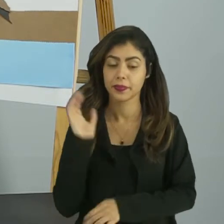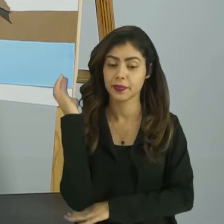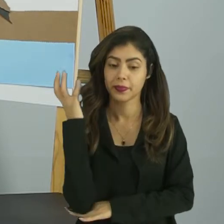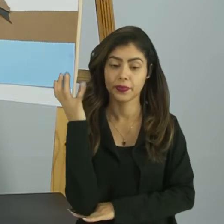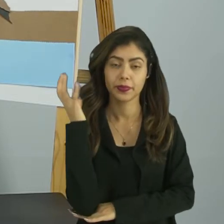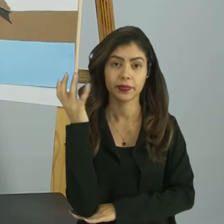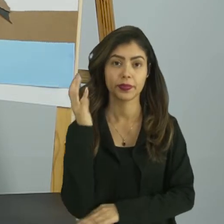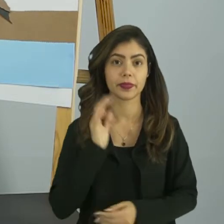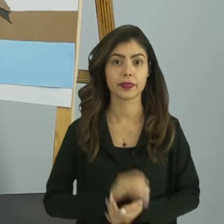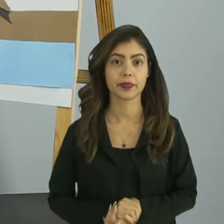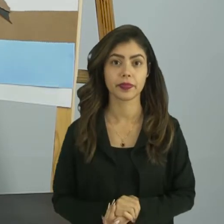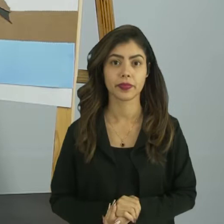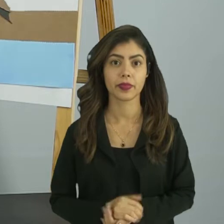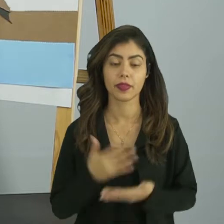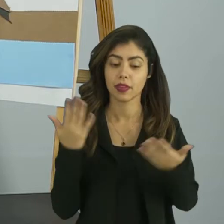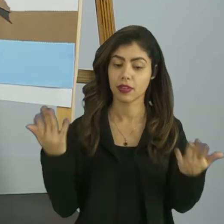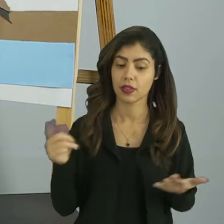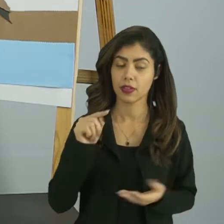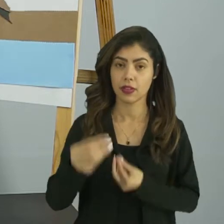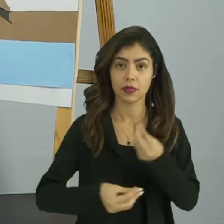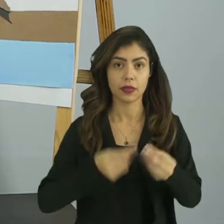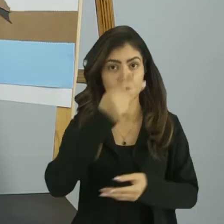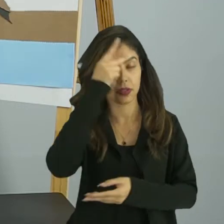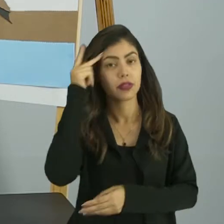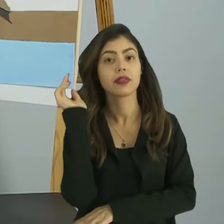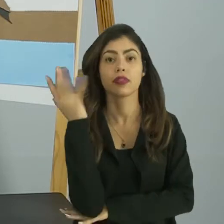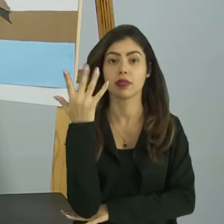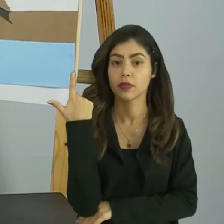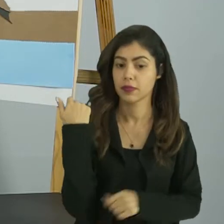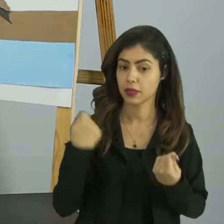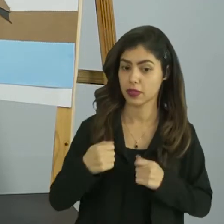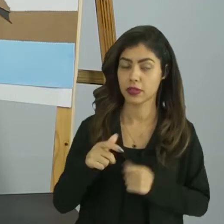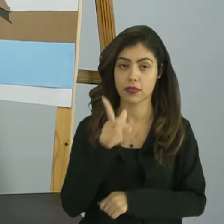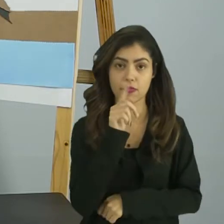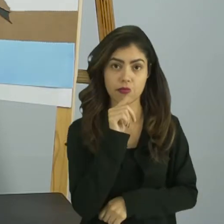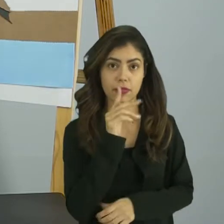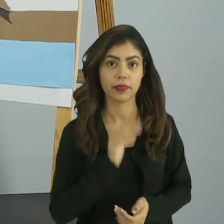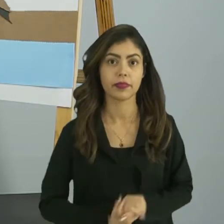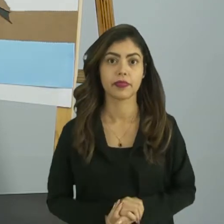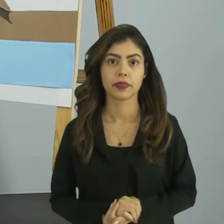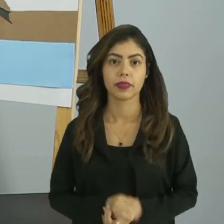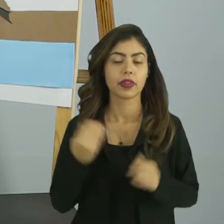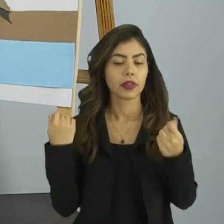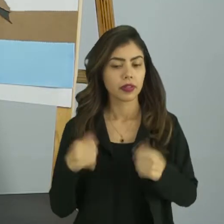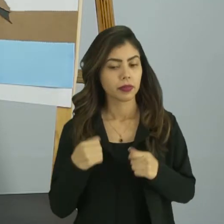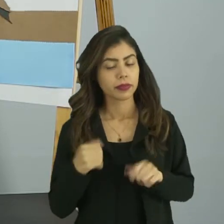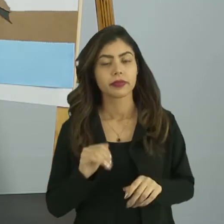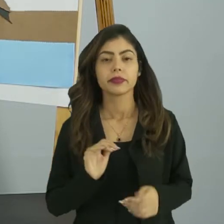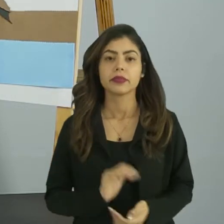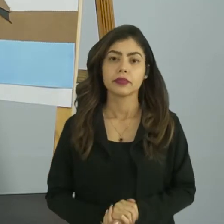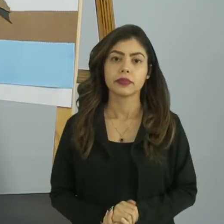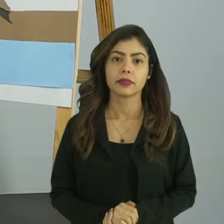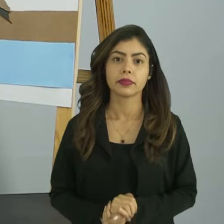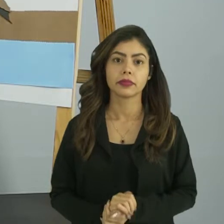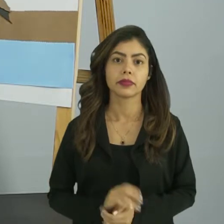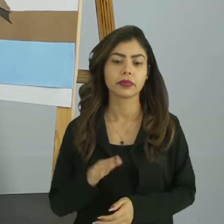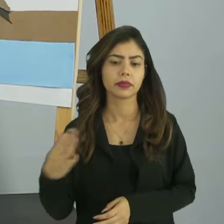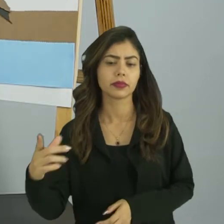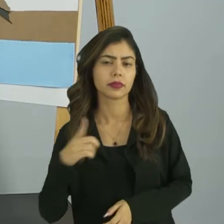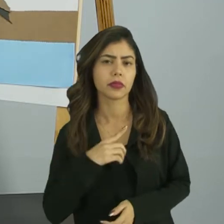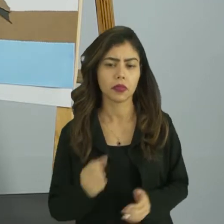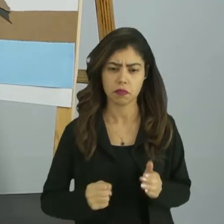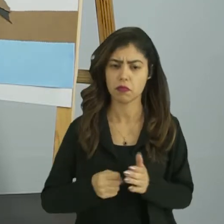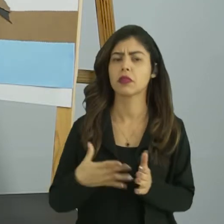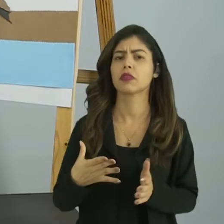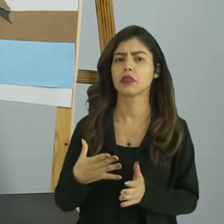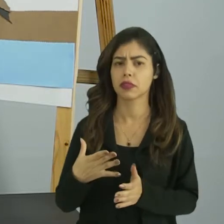plantas, assim como as pessoas e os animais, elas precisam de água. Elas precisam, quando elas estão com